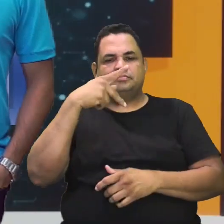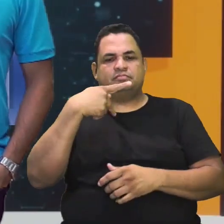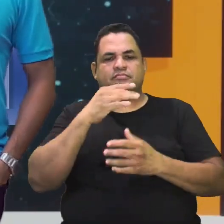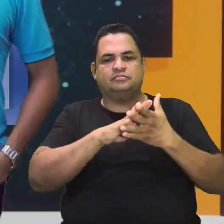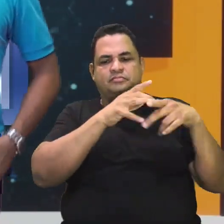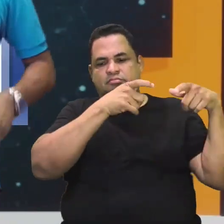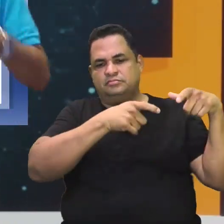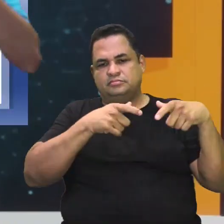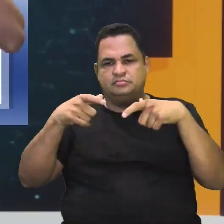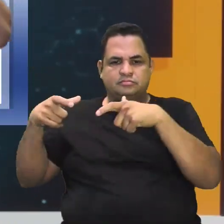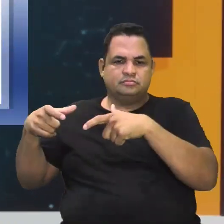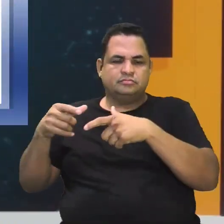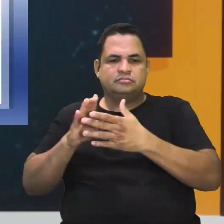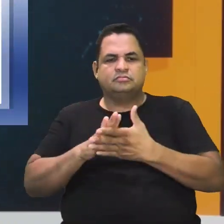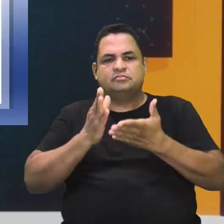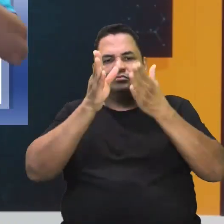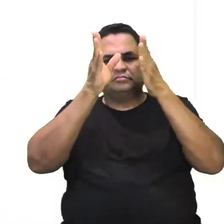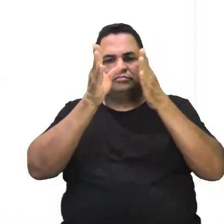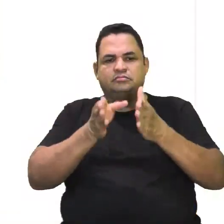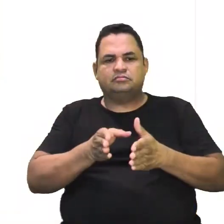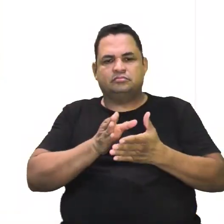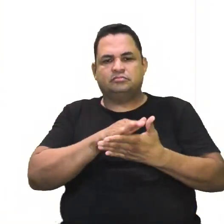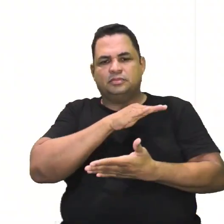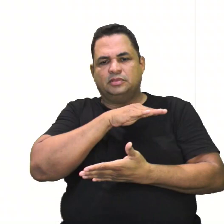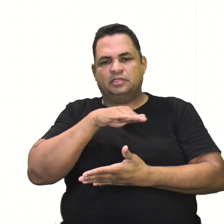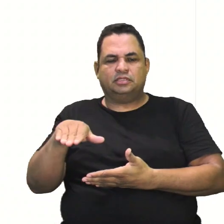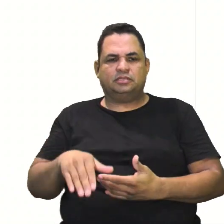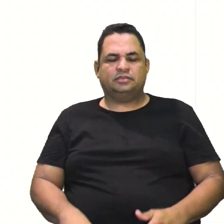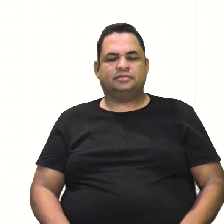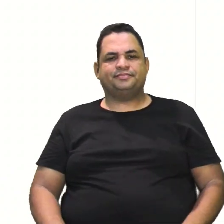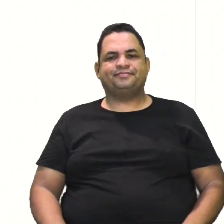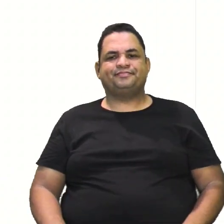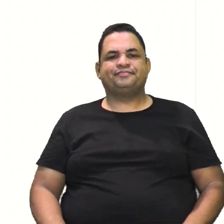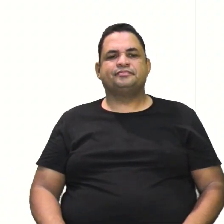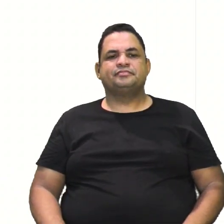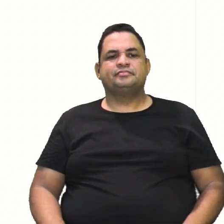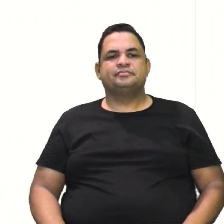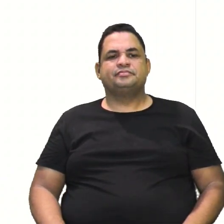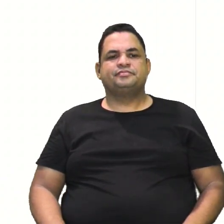de posição entre as retas, olha lá.